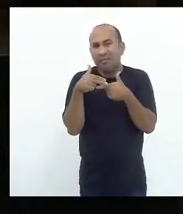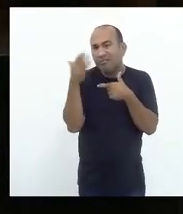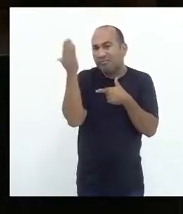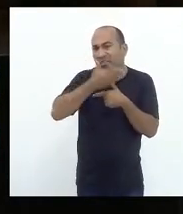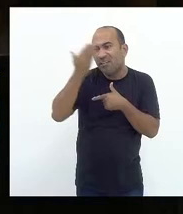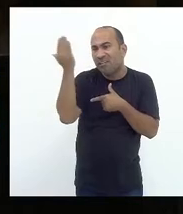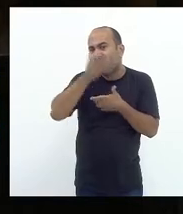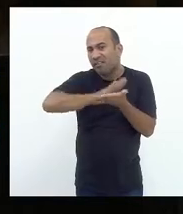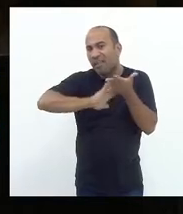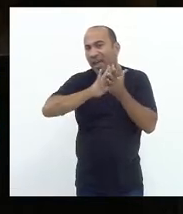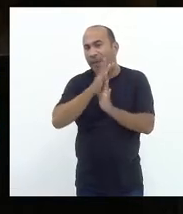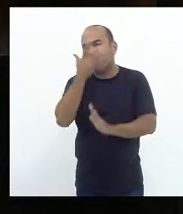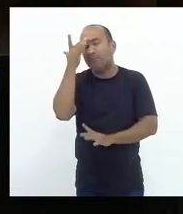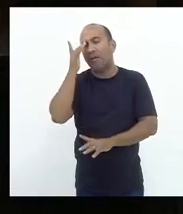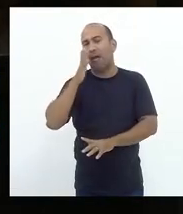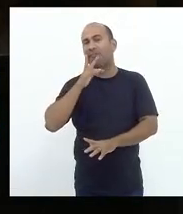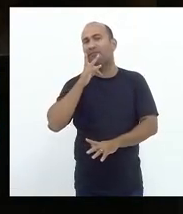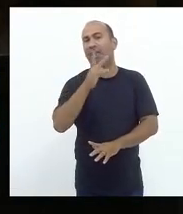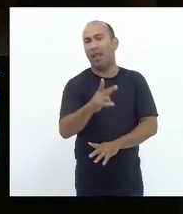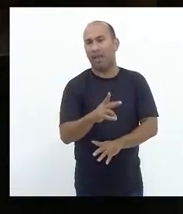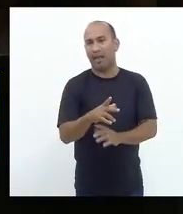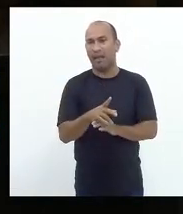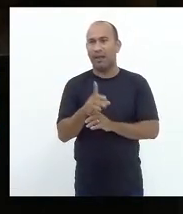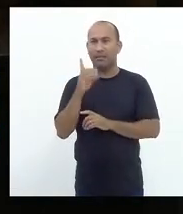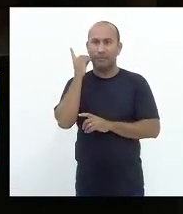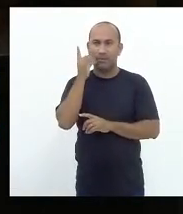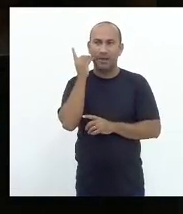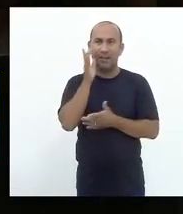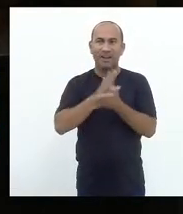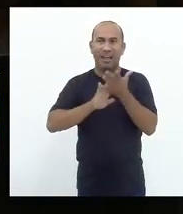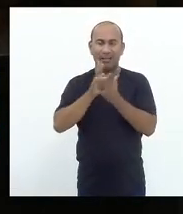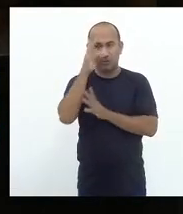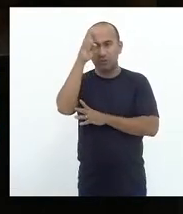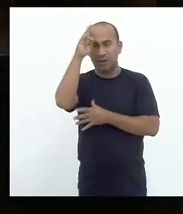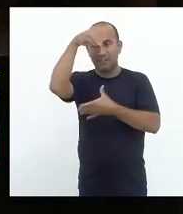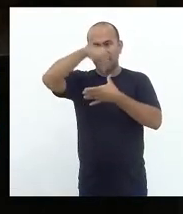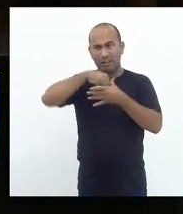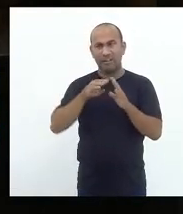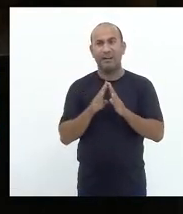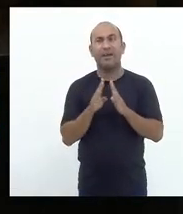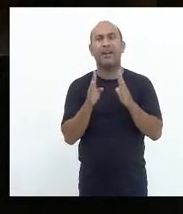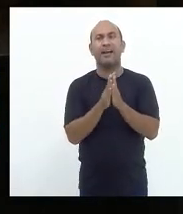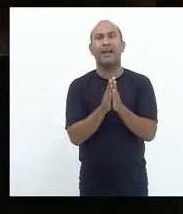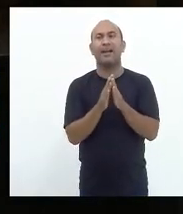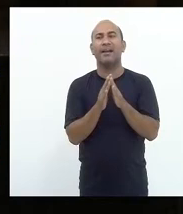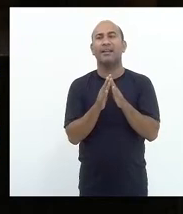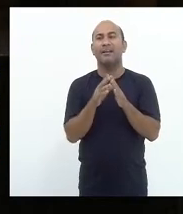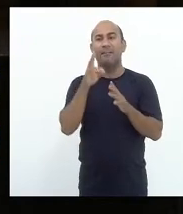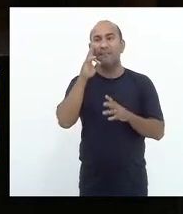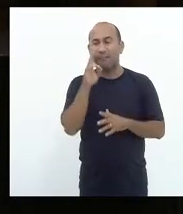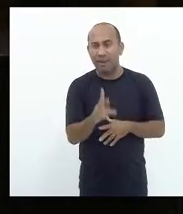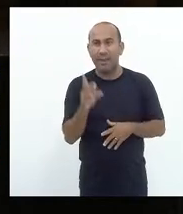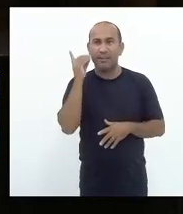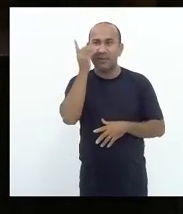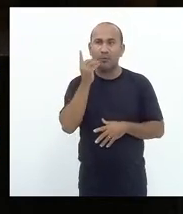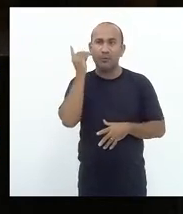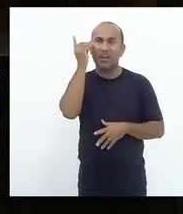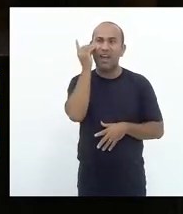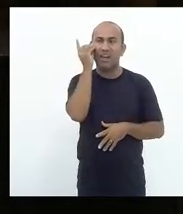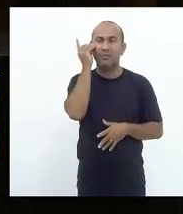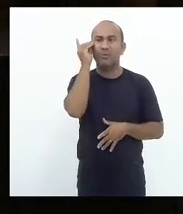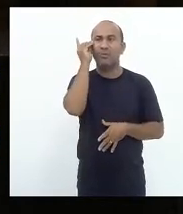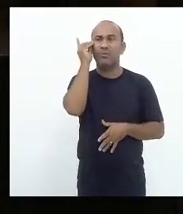esse deputado. Nenhum histórico para mim aqui na casa. Inclusive, ver deputados votando